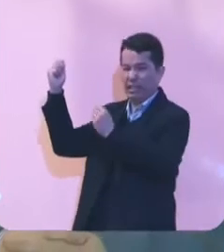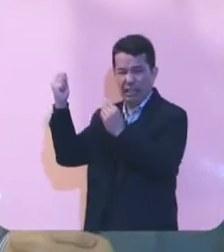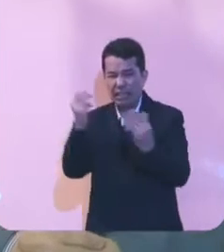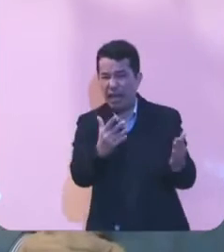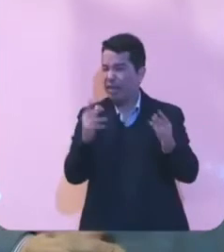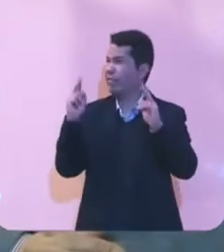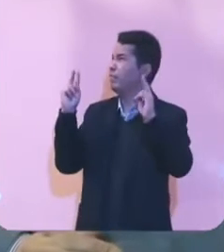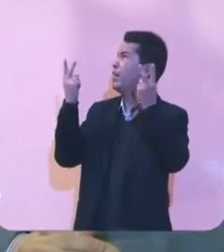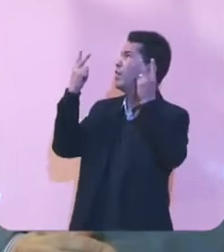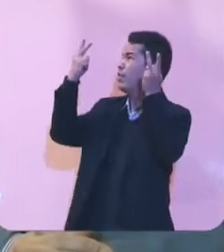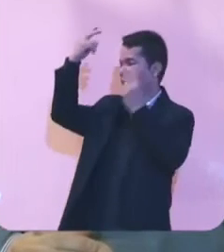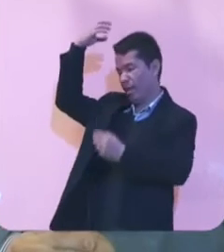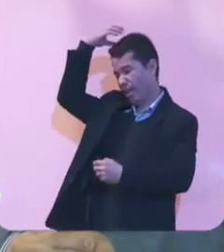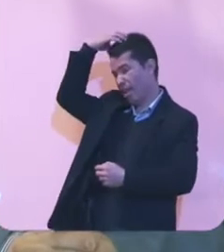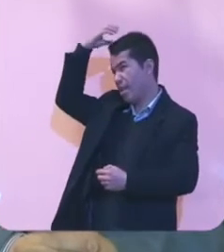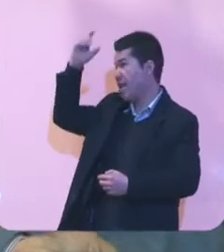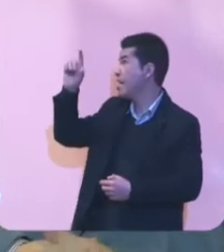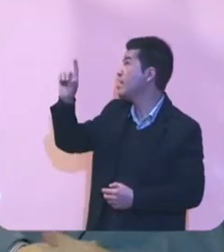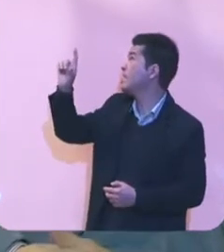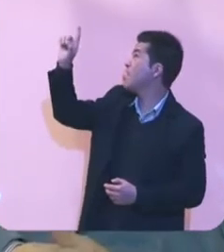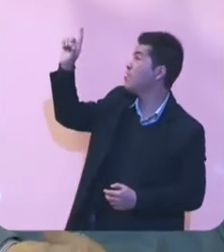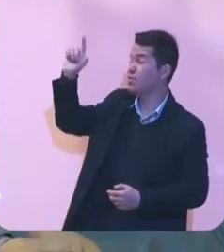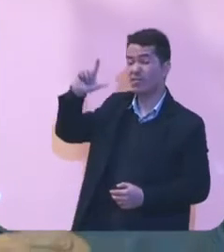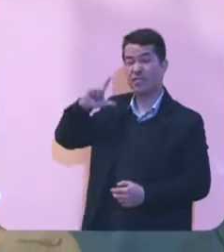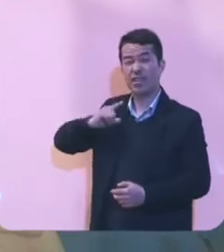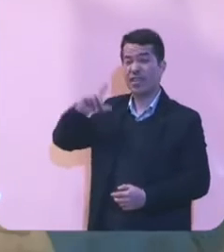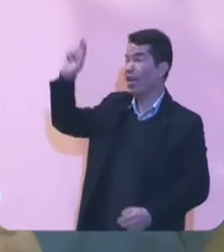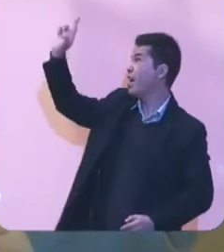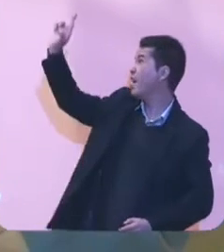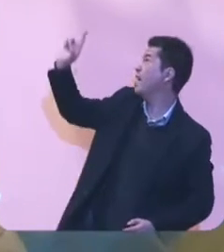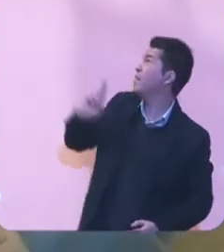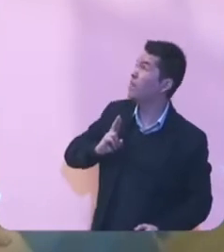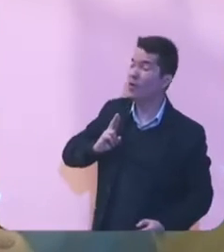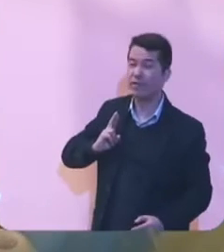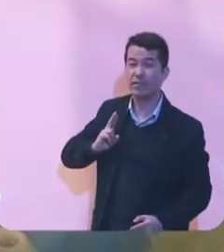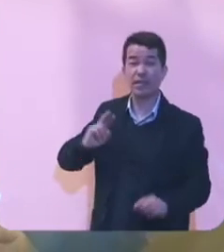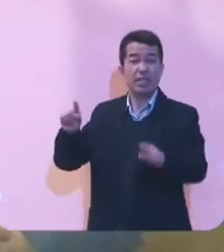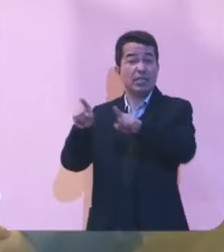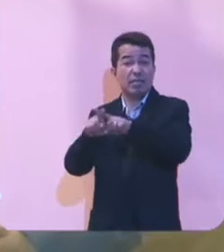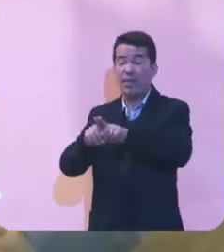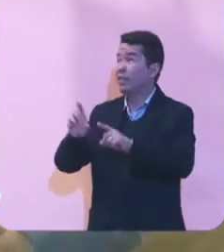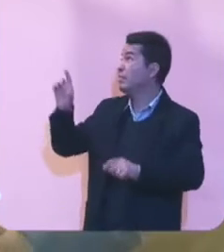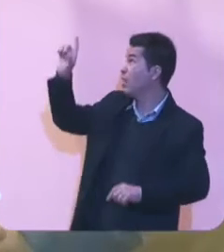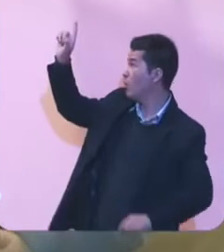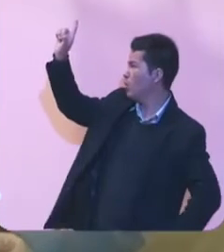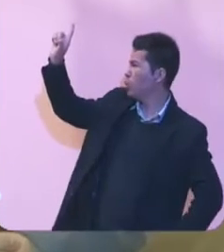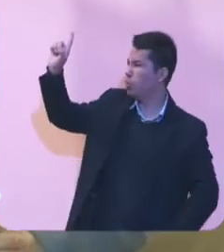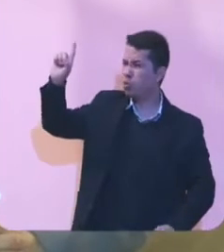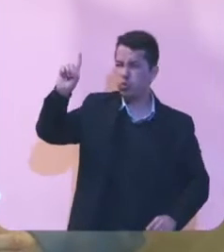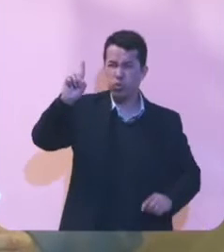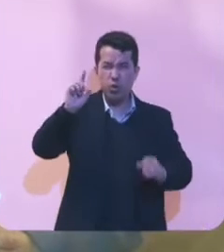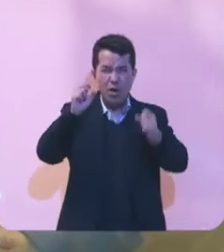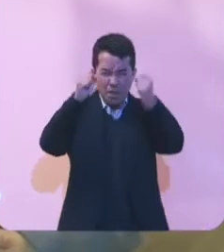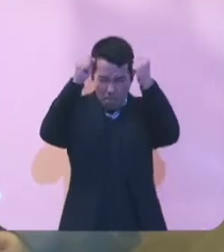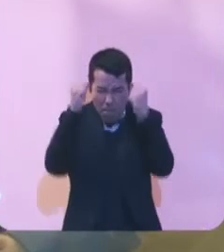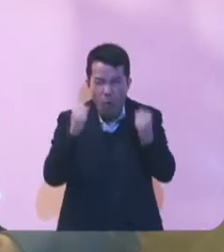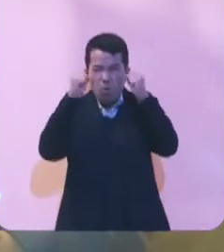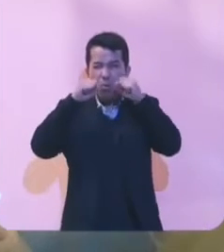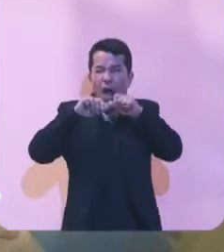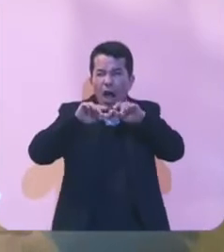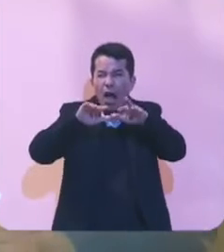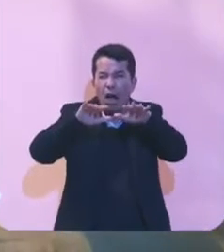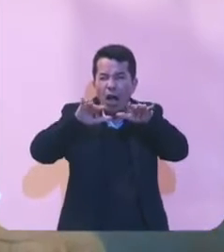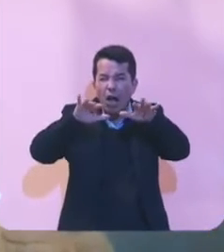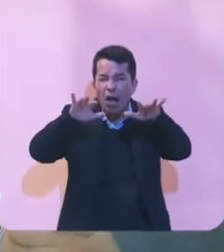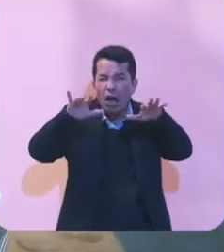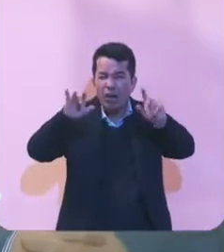escolheu. Do seu santo céu ele responde, e com o seu grande poder ele o torna vitorioso.